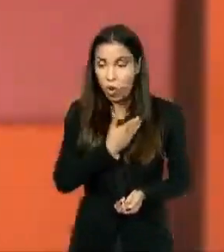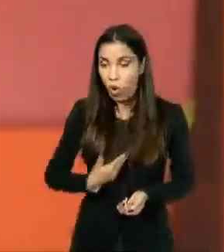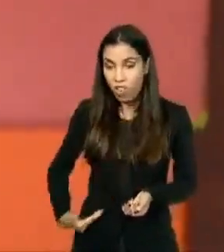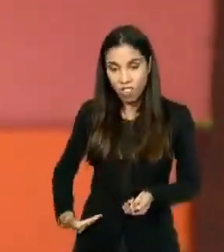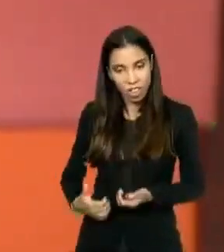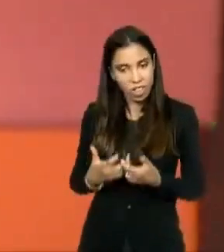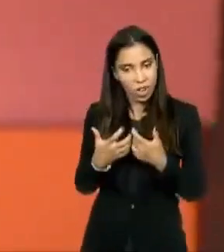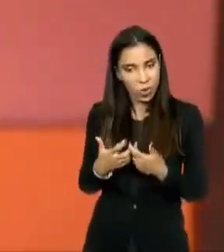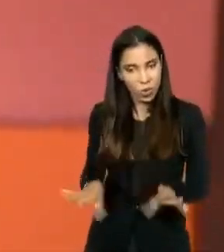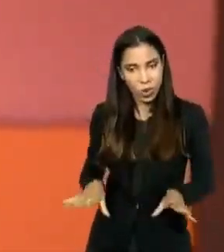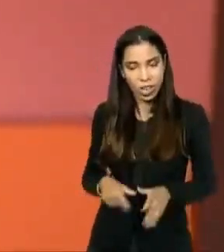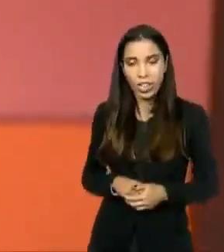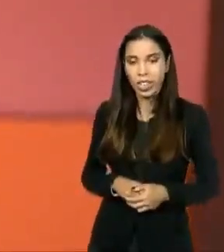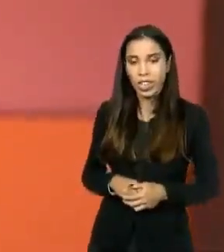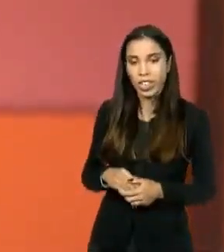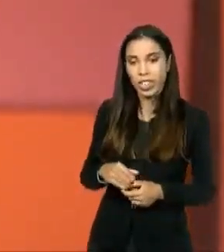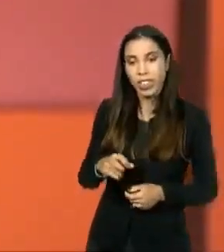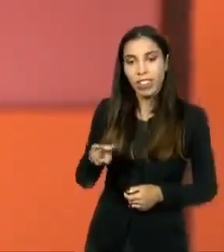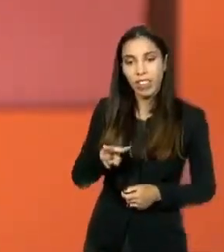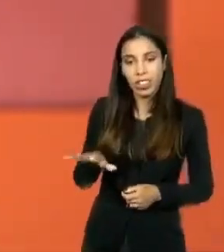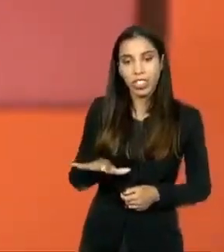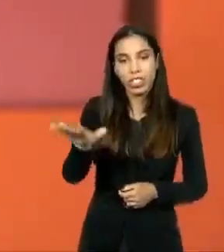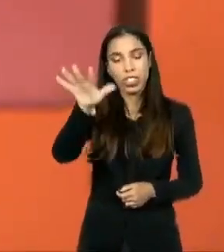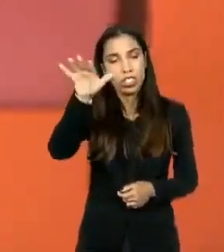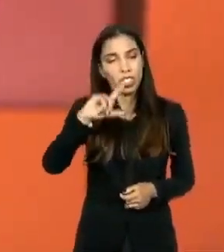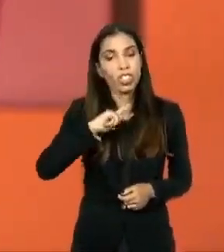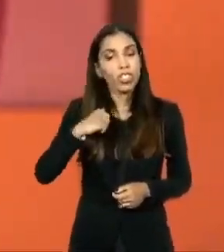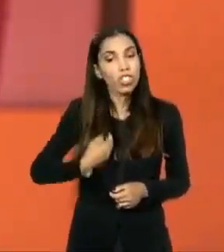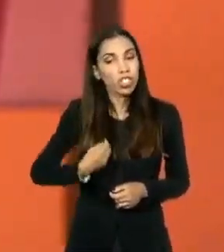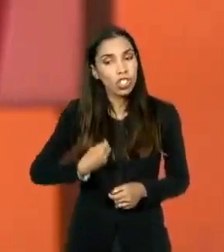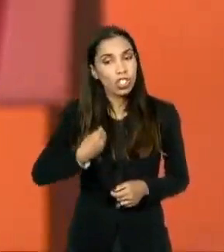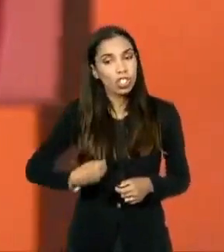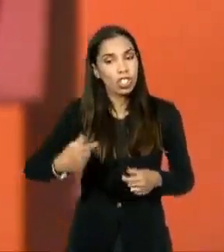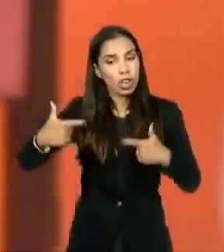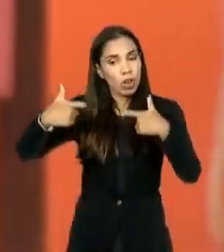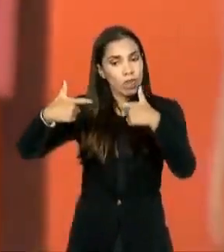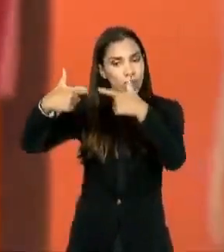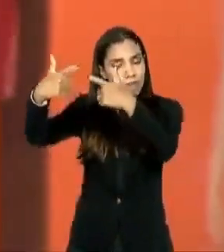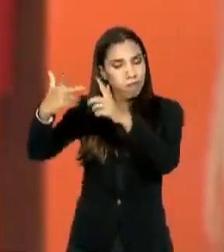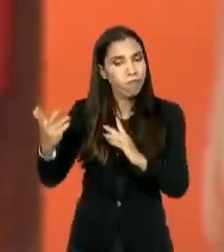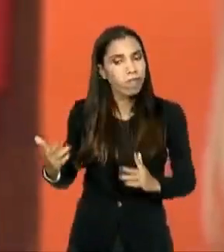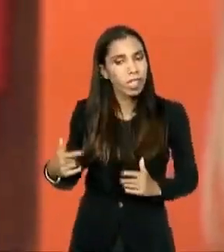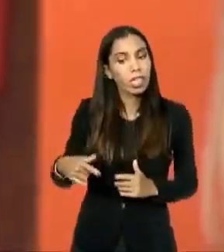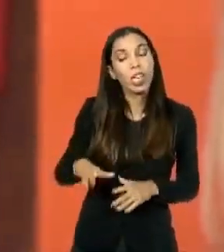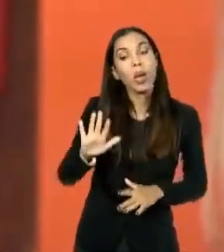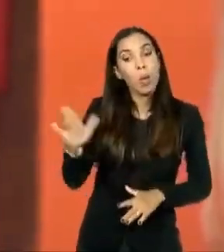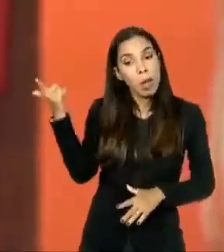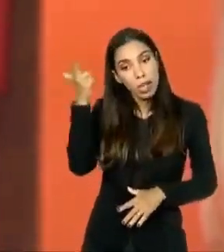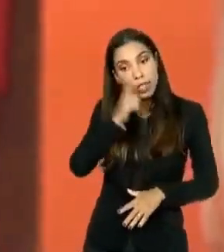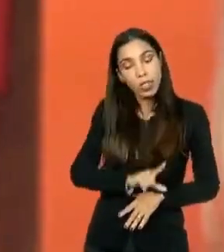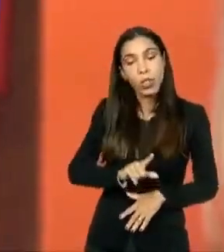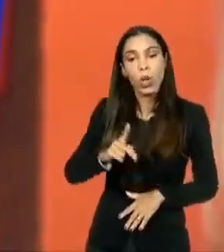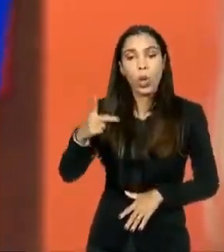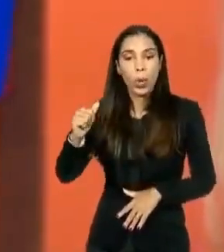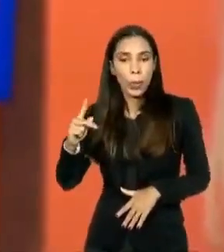querendo muito que fosse o Vidigal, porque já existia um conflito. Mas aí conseguiram levar o Papa